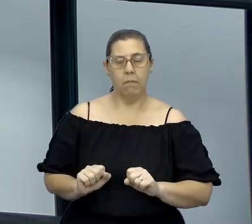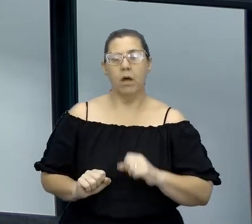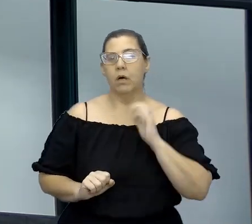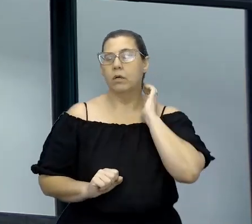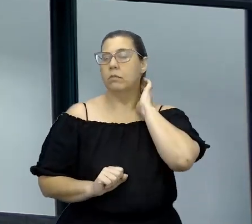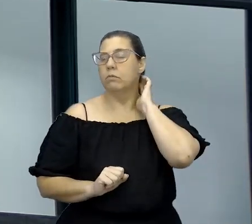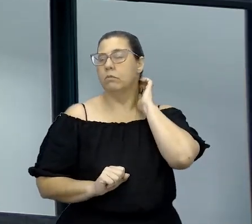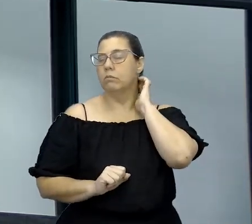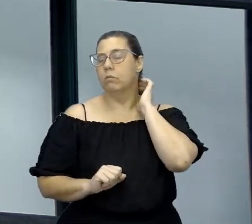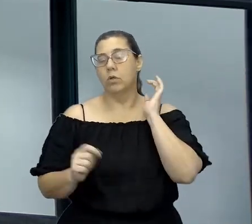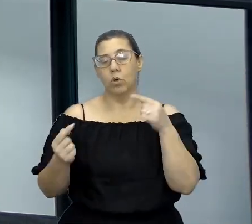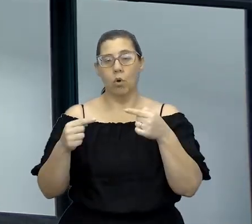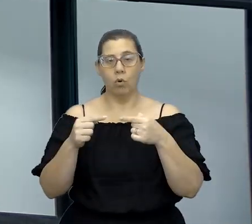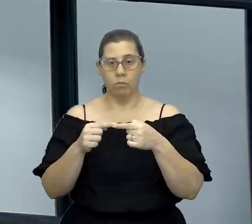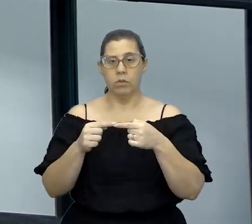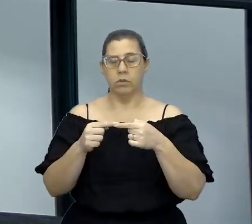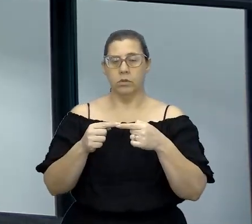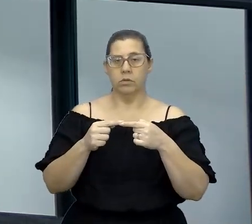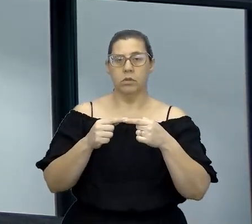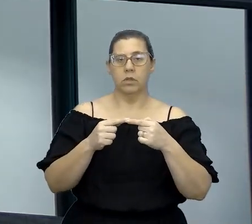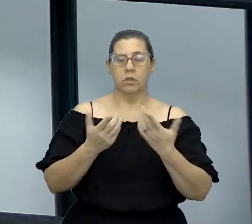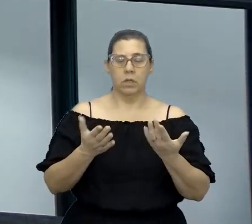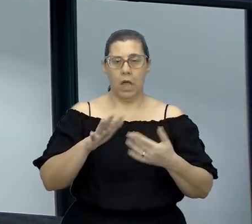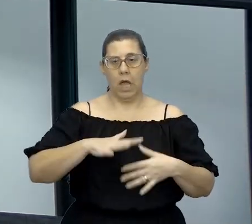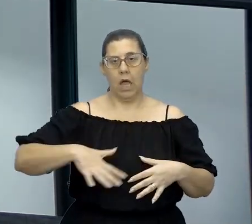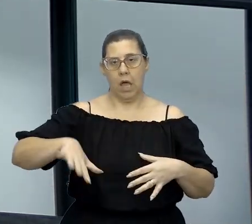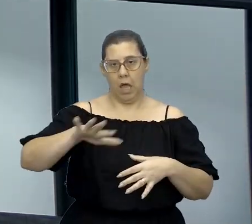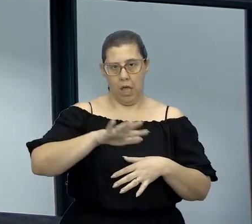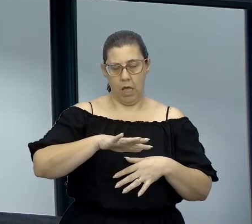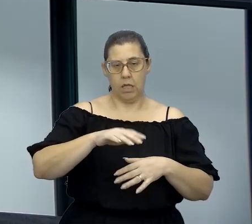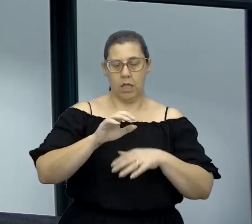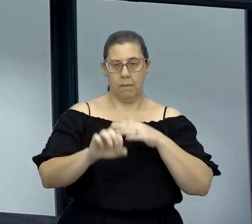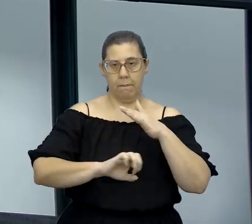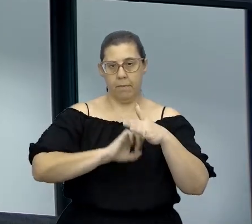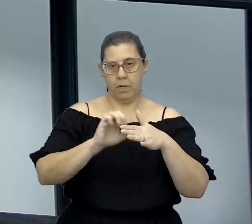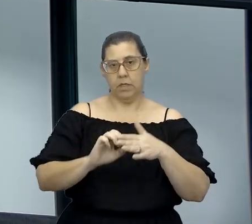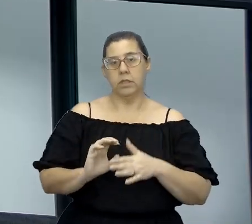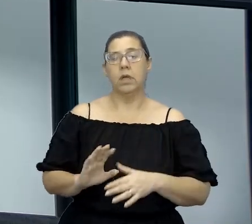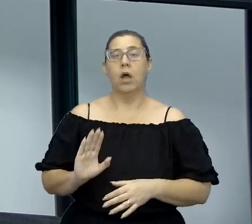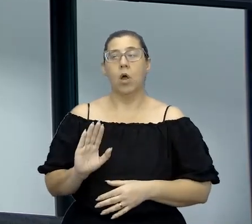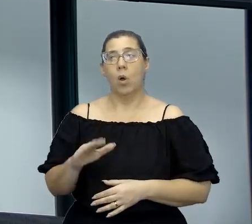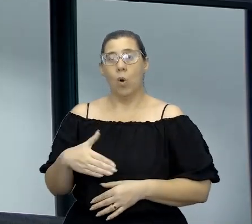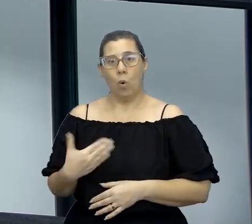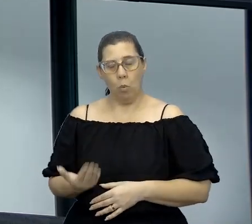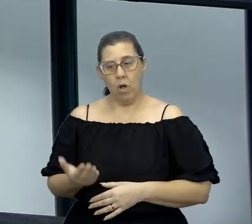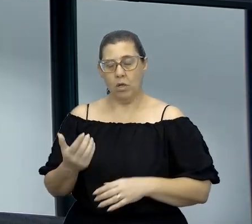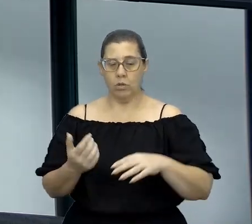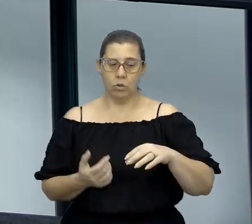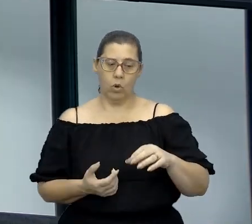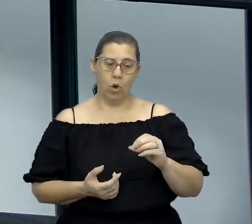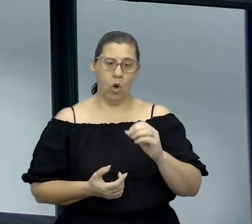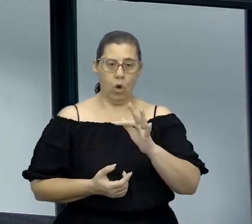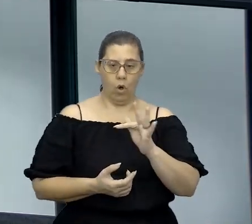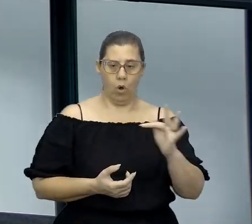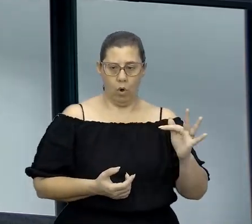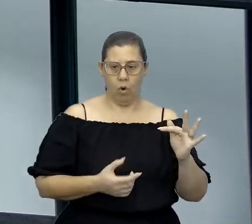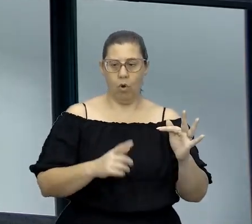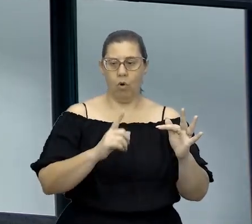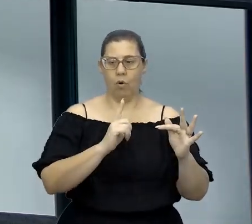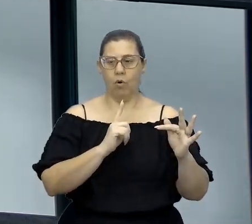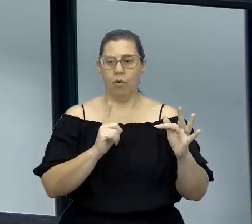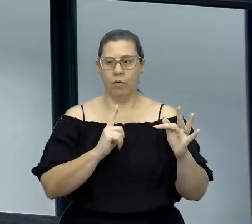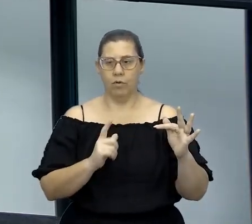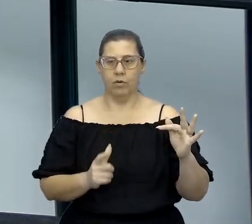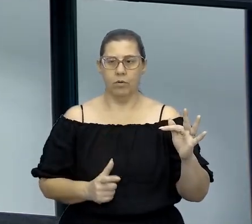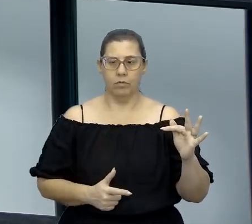estar ligado aí à rede da concessionária. Né? Quando é off-grid, quer dizer que não chegou os fios